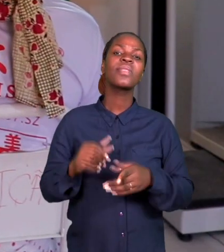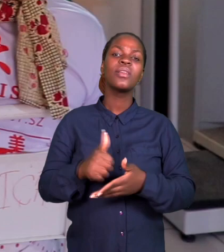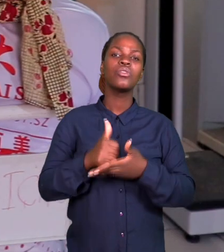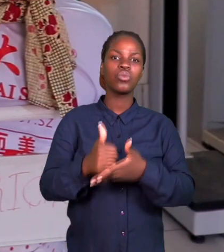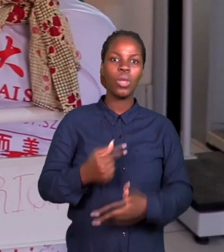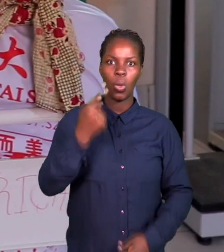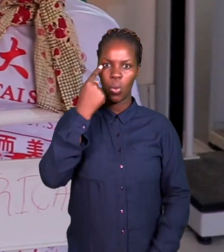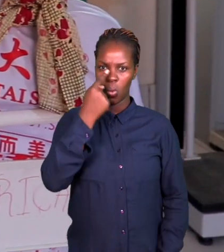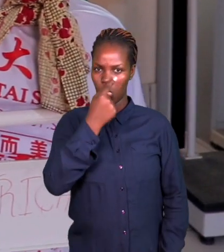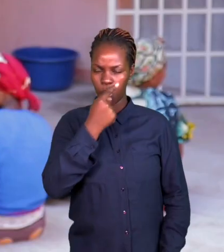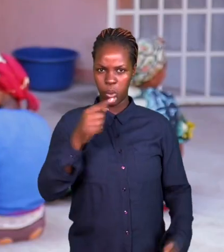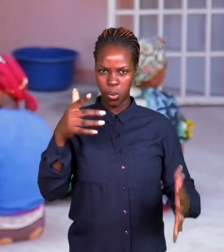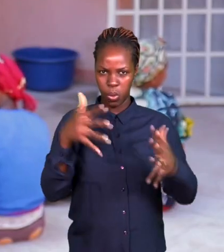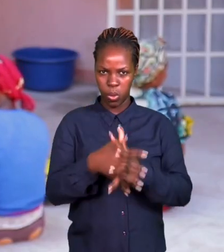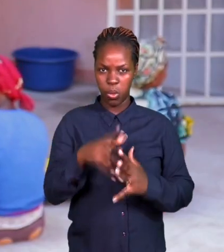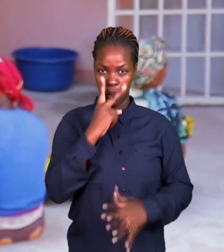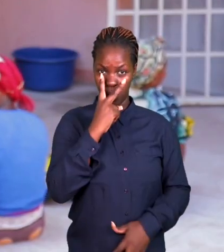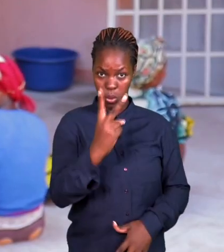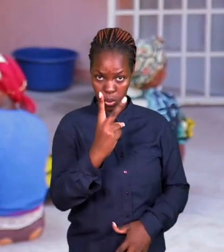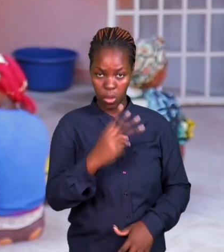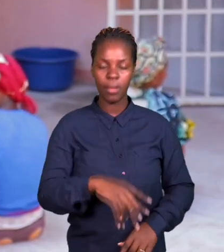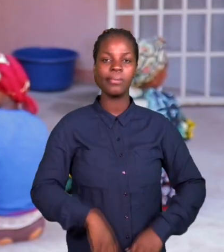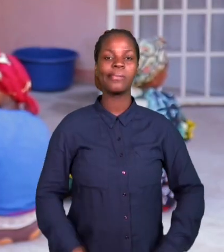também contribui para uma boa visão do bebê.